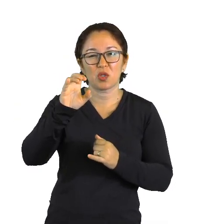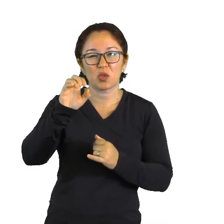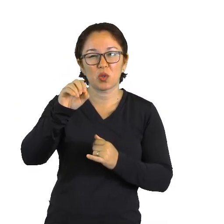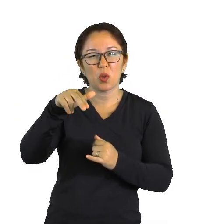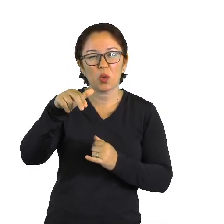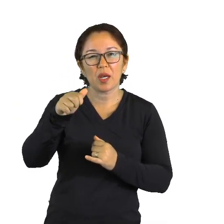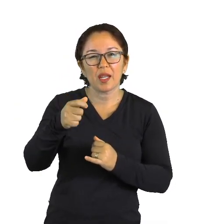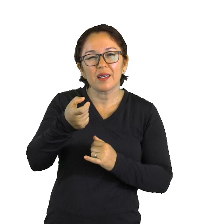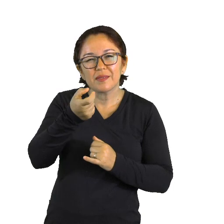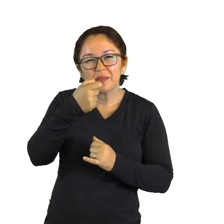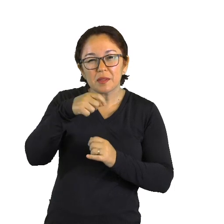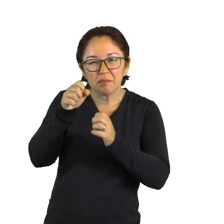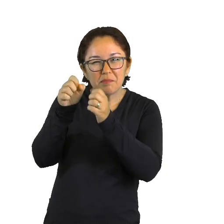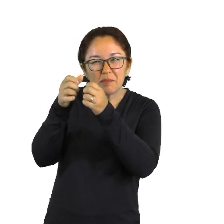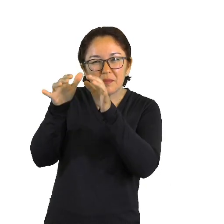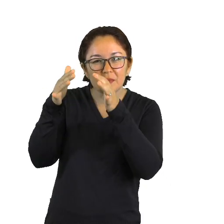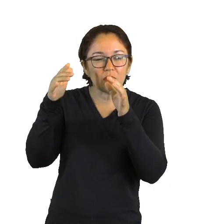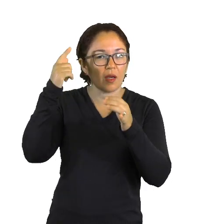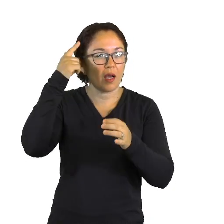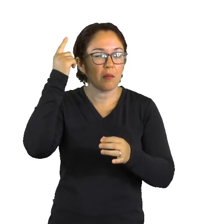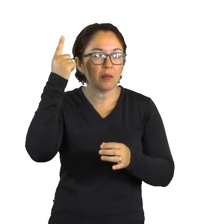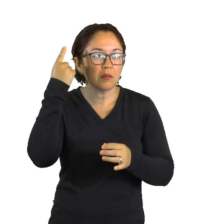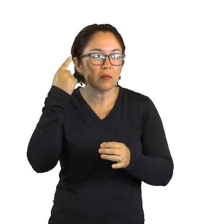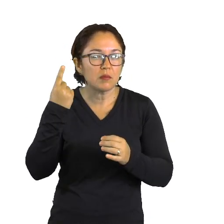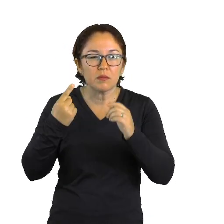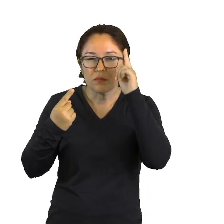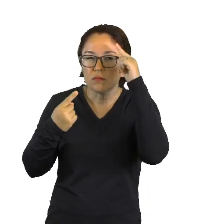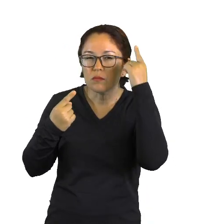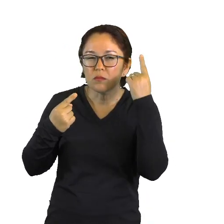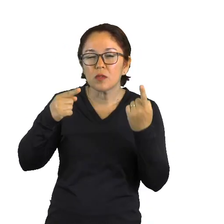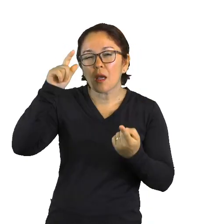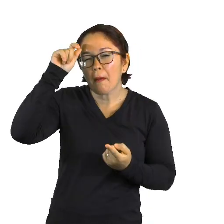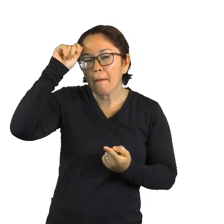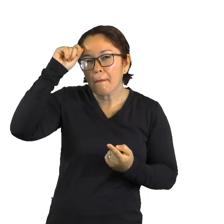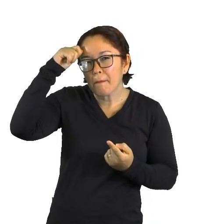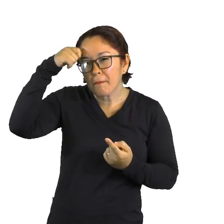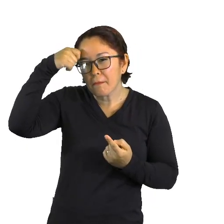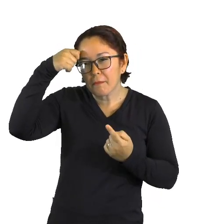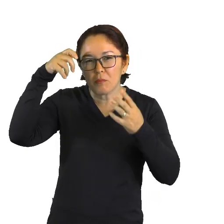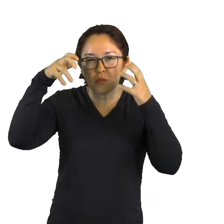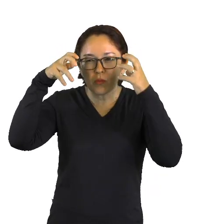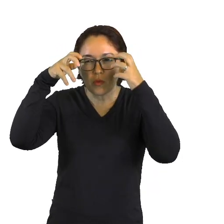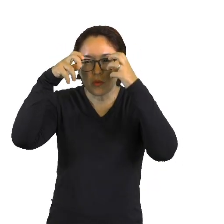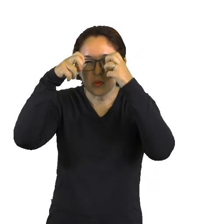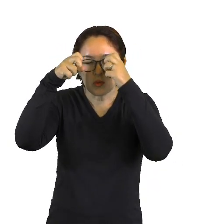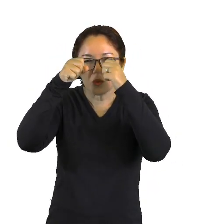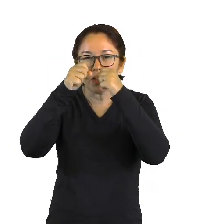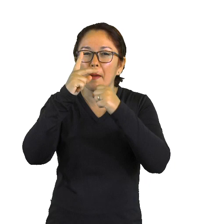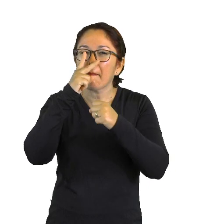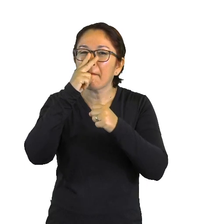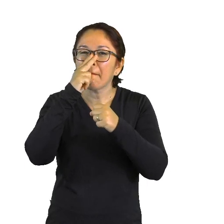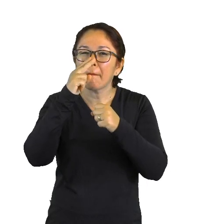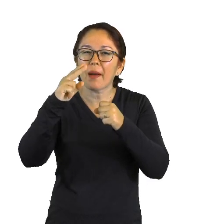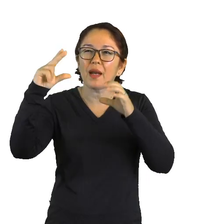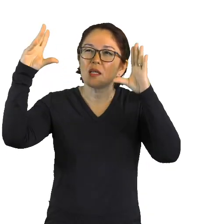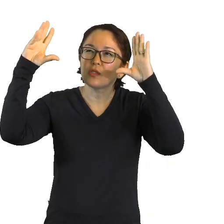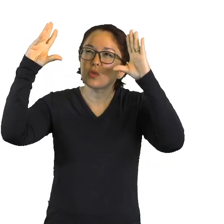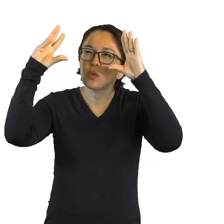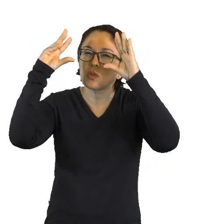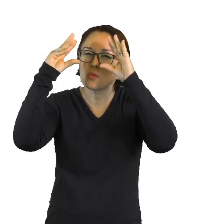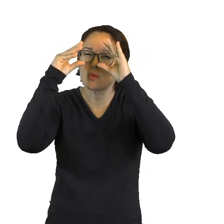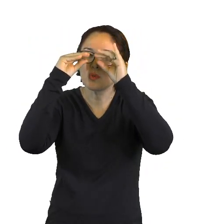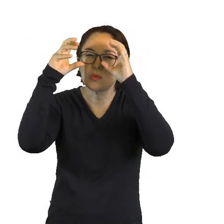eram enroladinhos e bem negros, feitos fiapos da noite. A pele